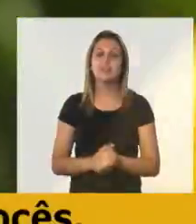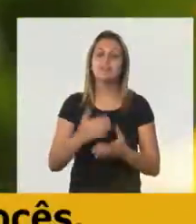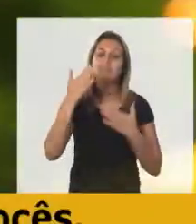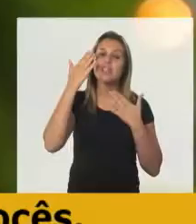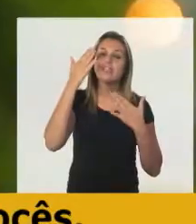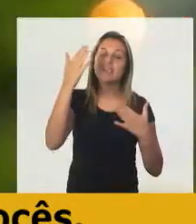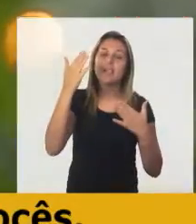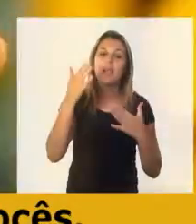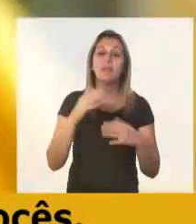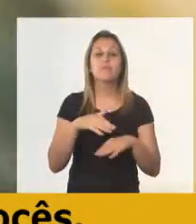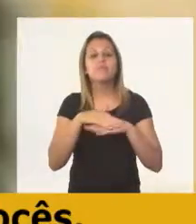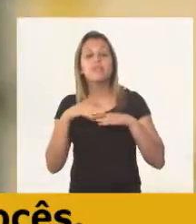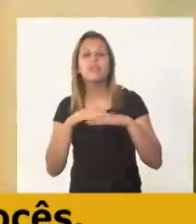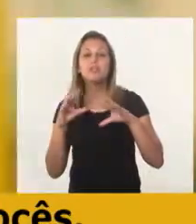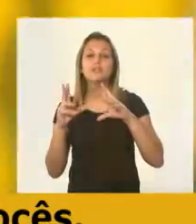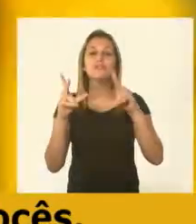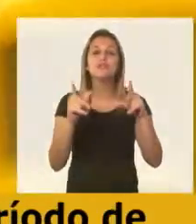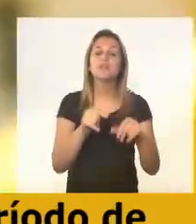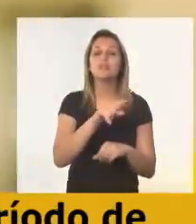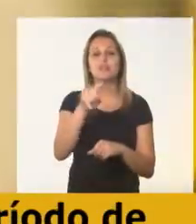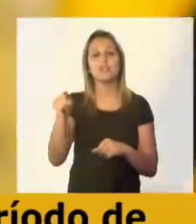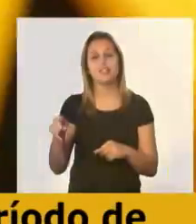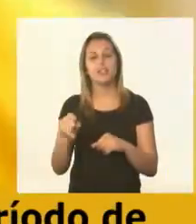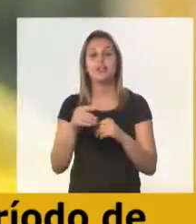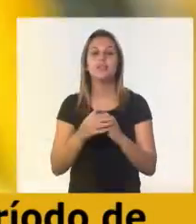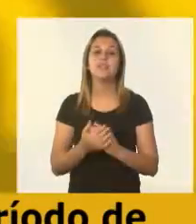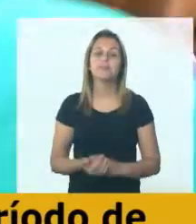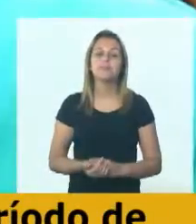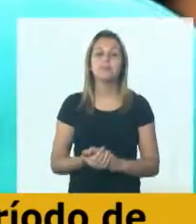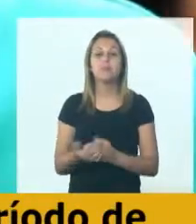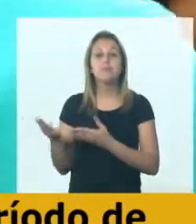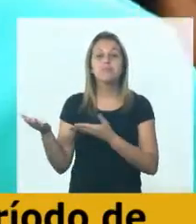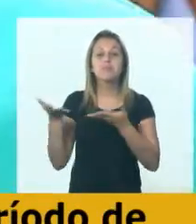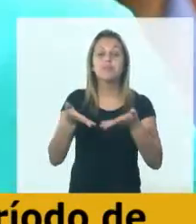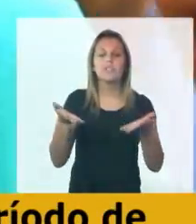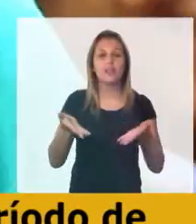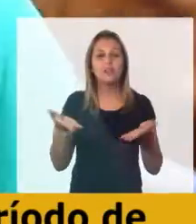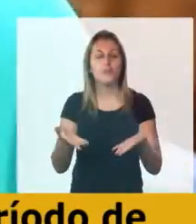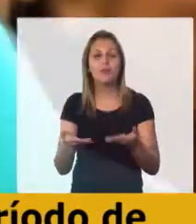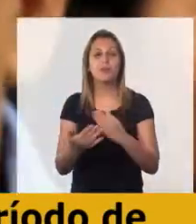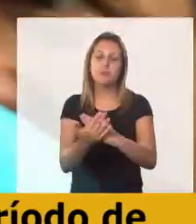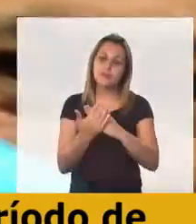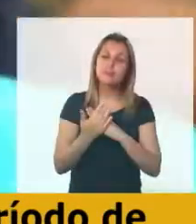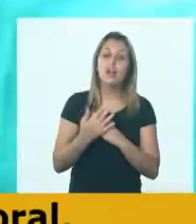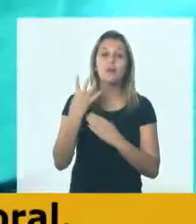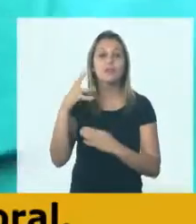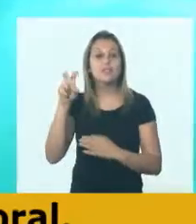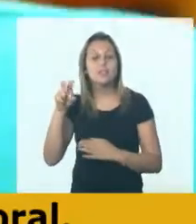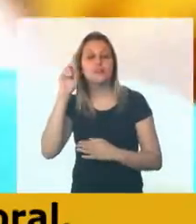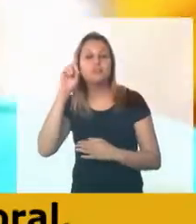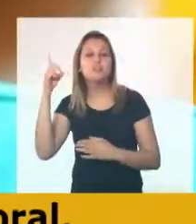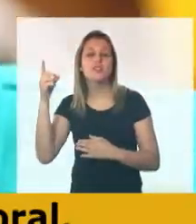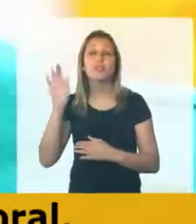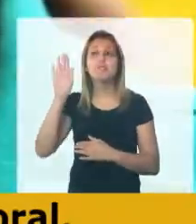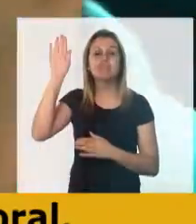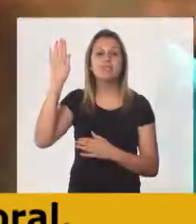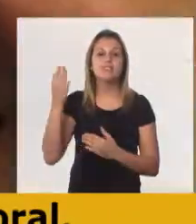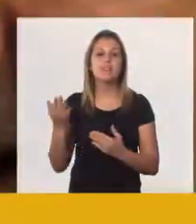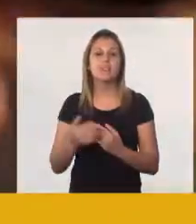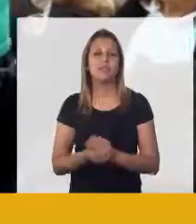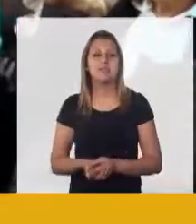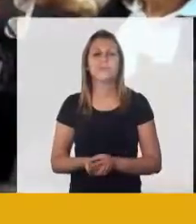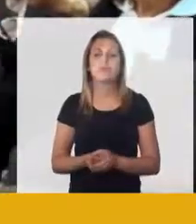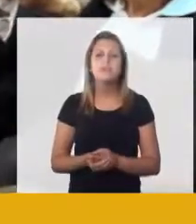Queria agradecer pelo carinho de todos vocês, pelo afeto, por terem me recebido nesse período de 45 dias de campanha